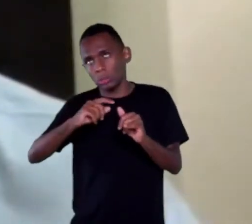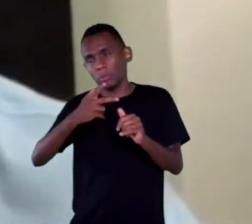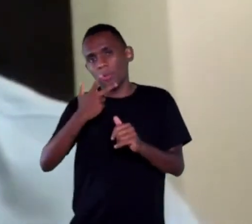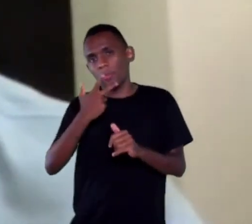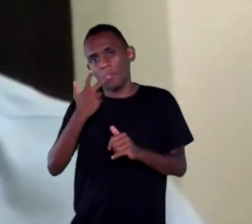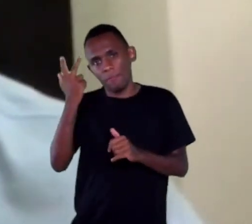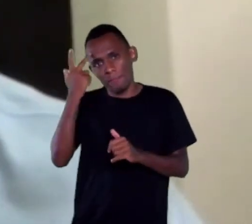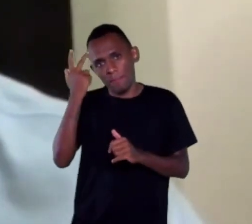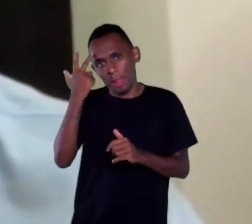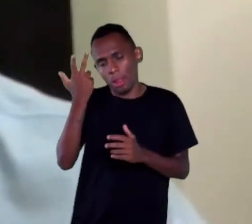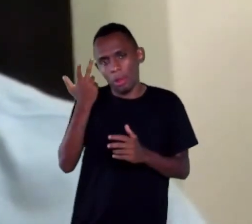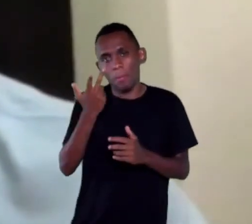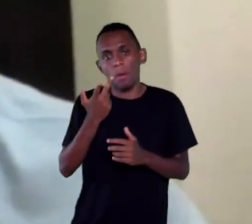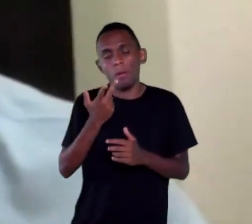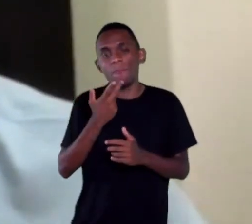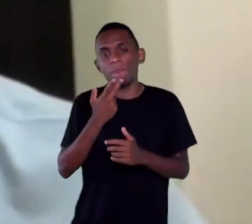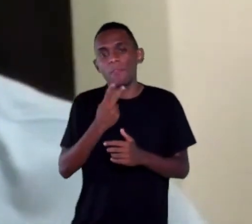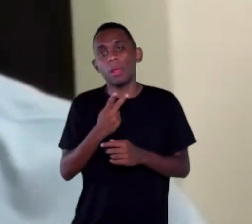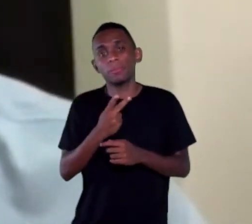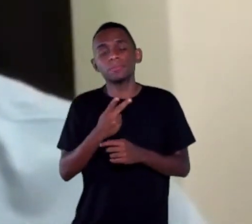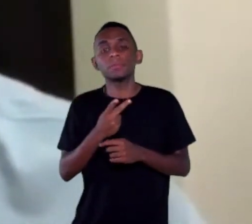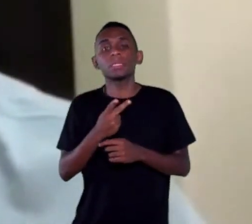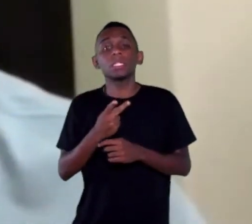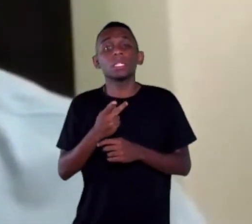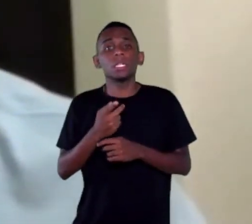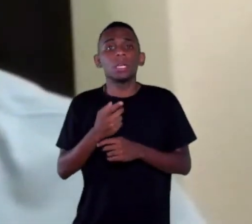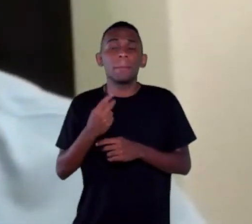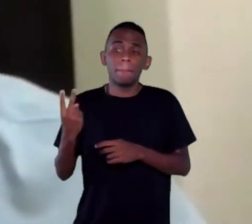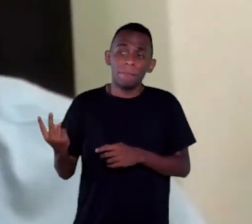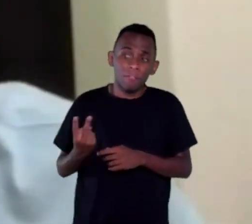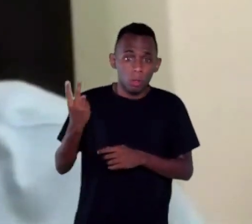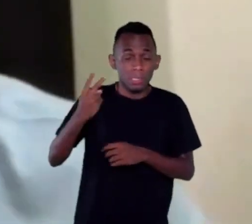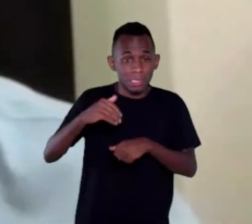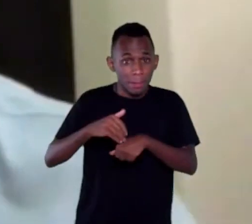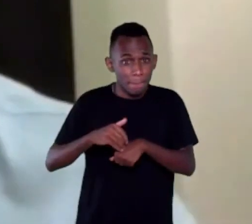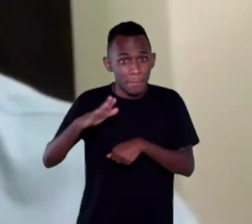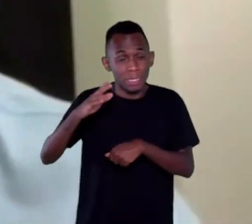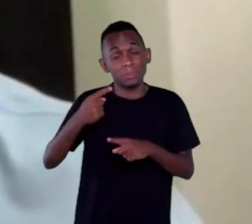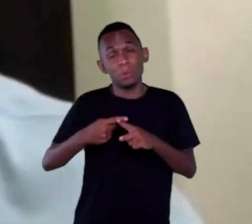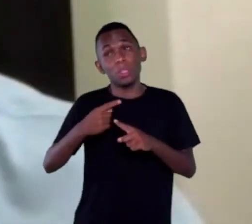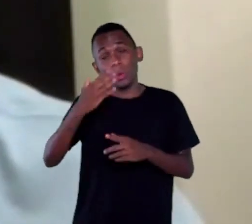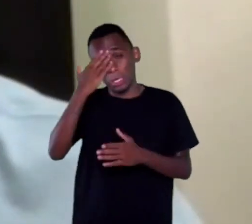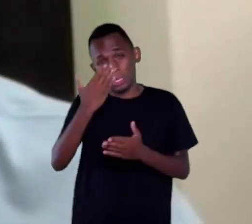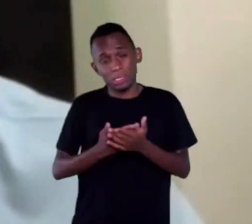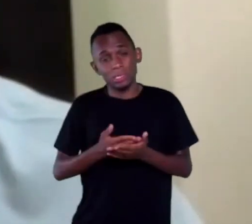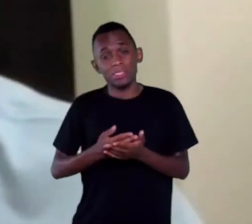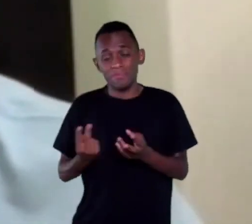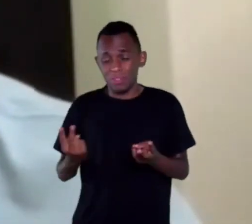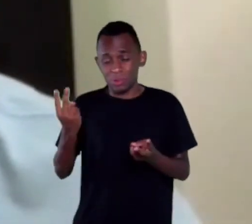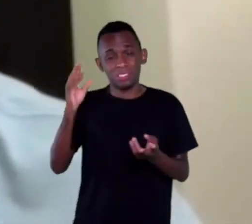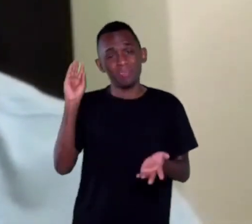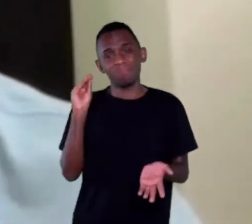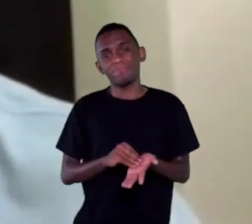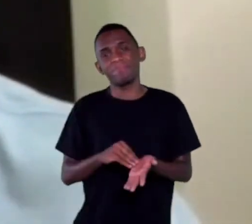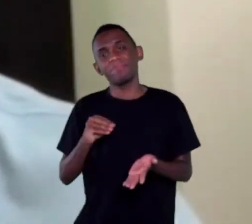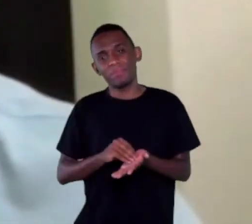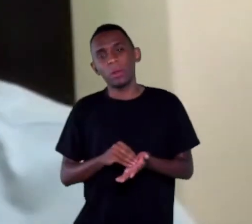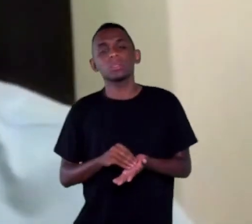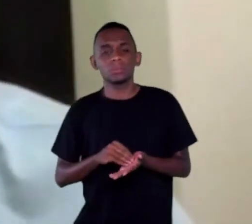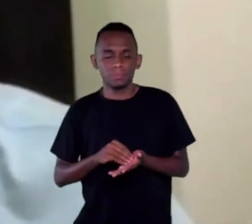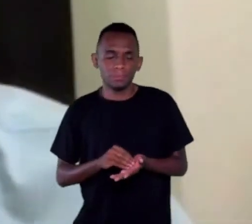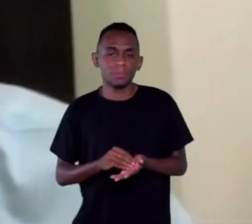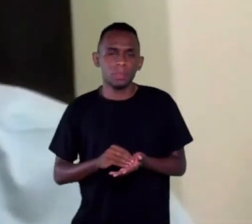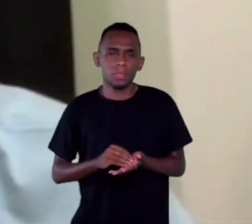sei se eu estou certo, se eu estou errado, a gente divide valorizar mais, eu acho que a gente valoriza pouco, sabe? Quando eu lancei o livro